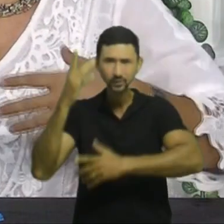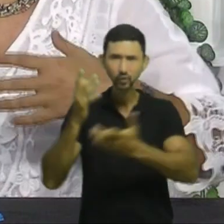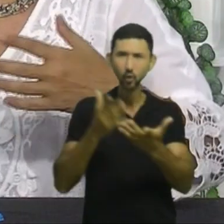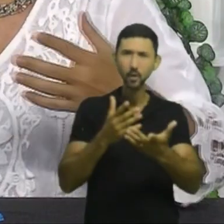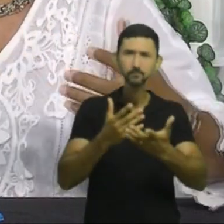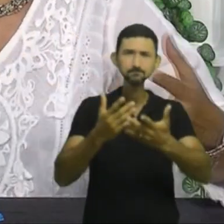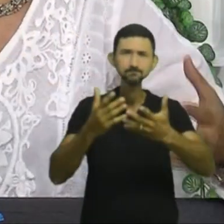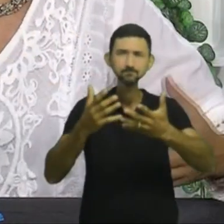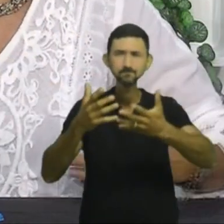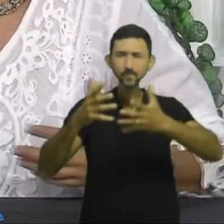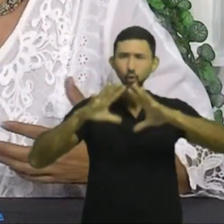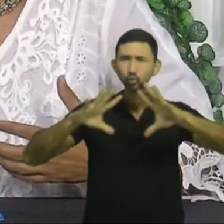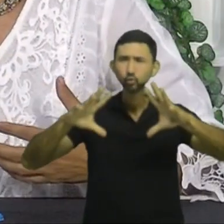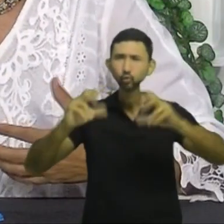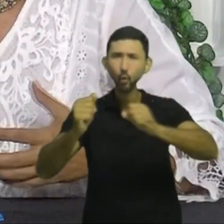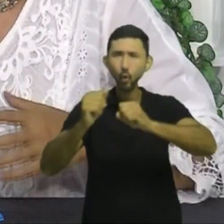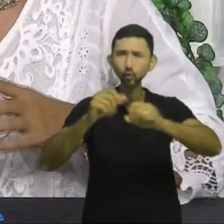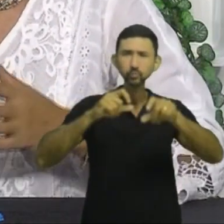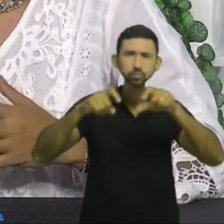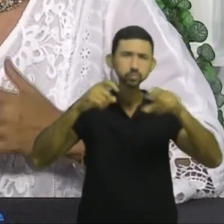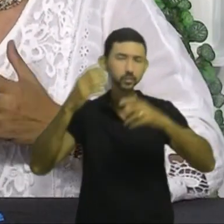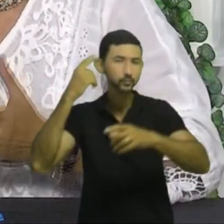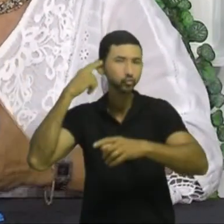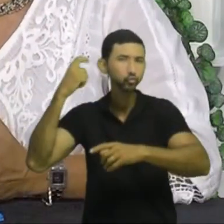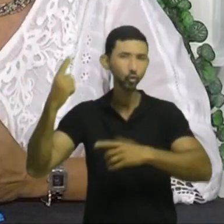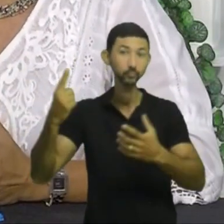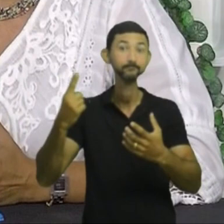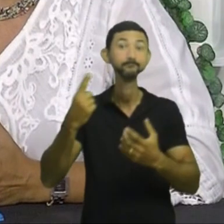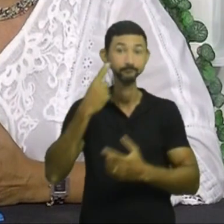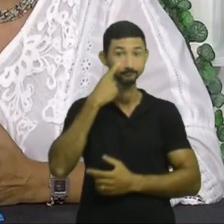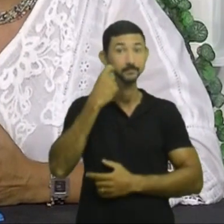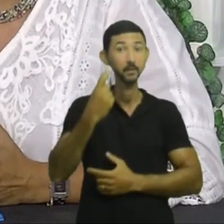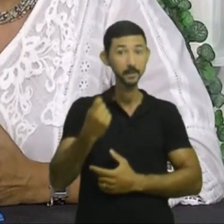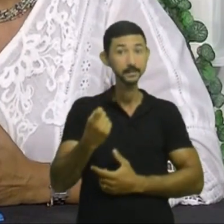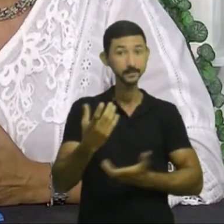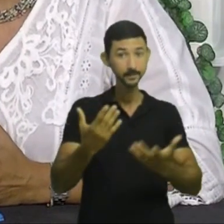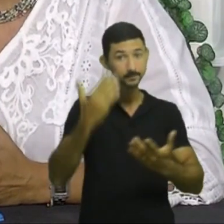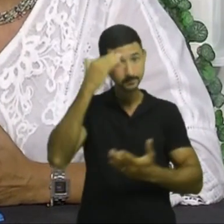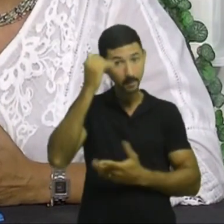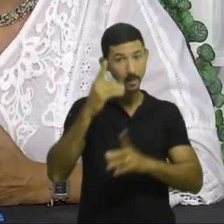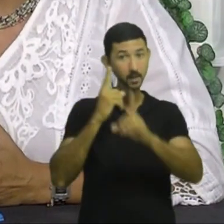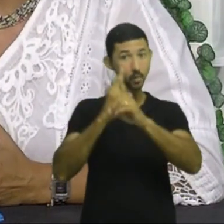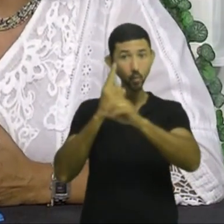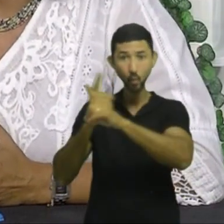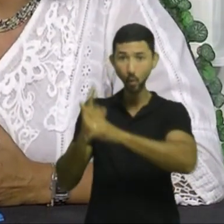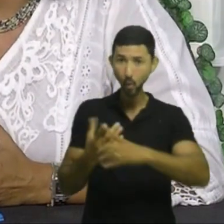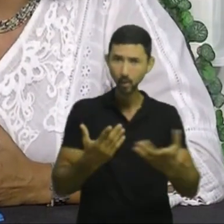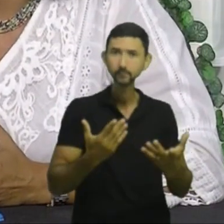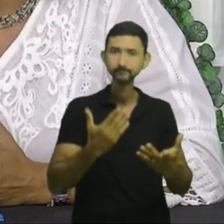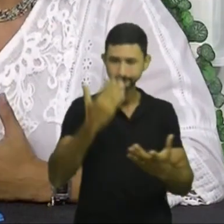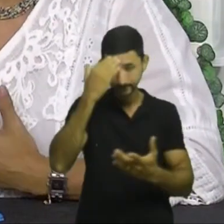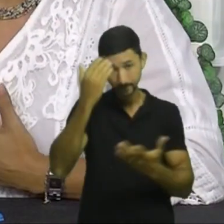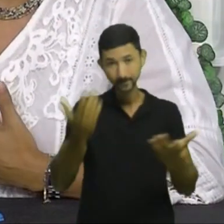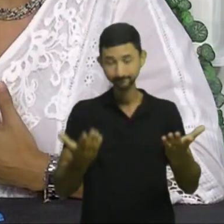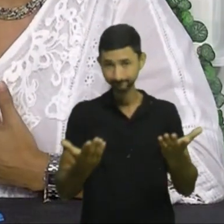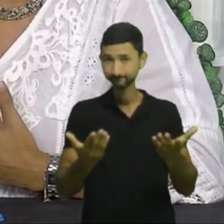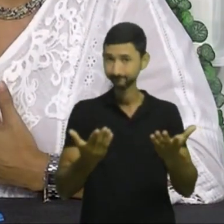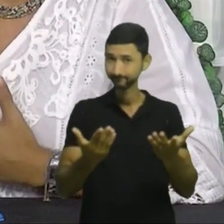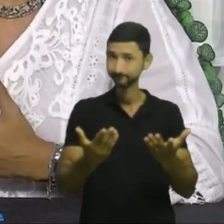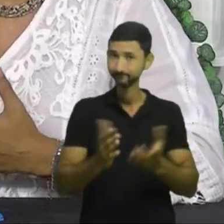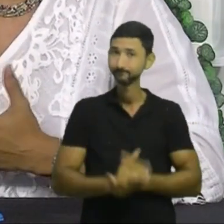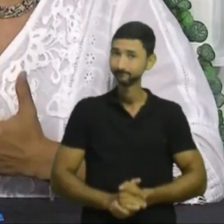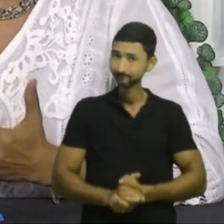o sistema que nós estamos. Então, isso é interessante a gente poder identificar, vocês não acham? Eu